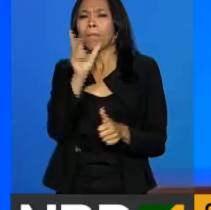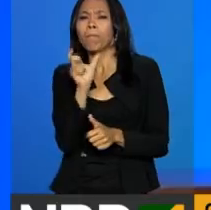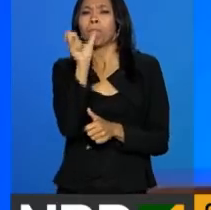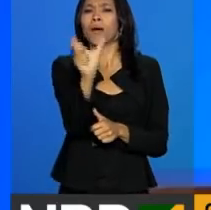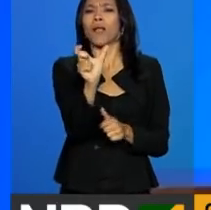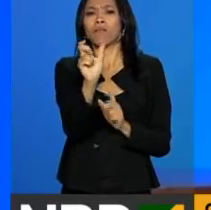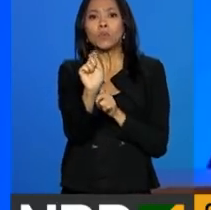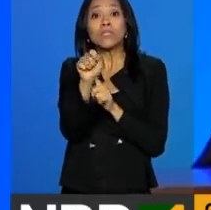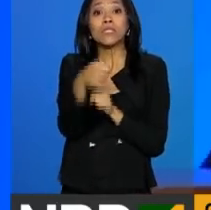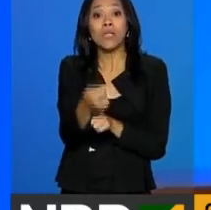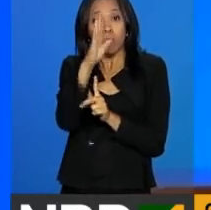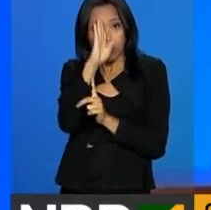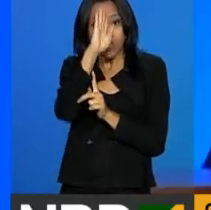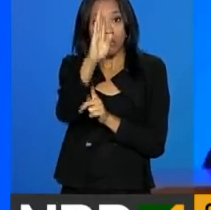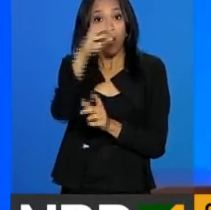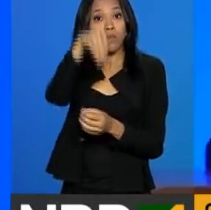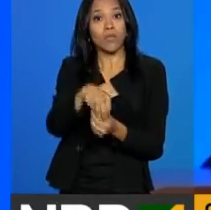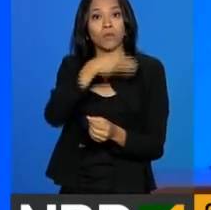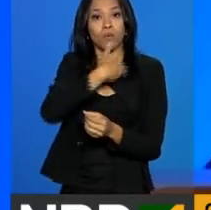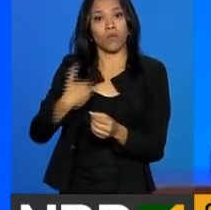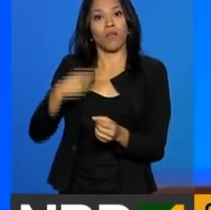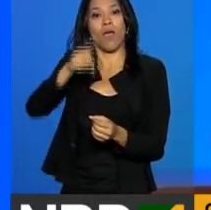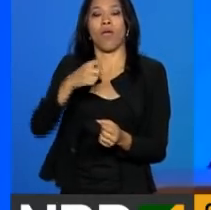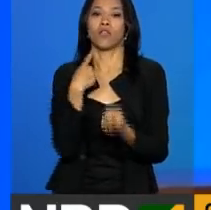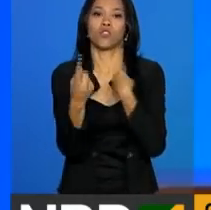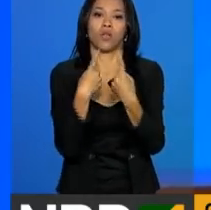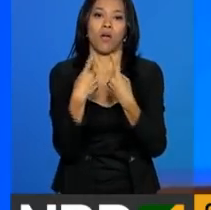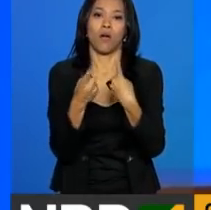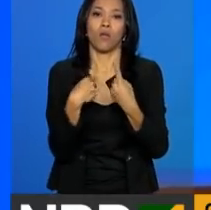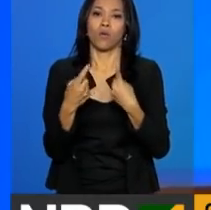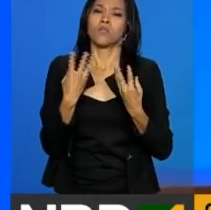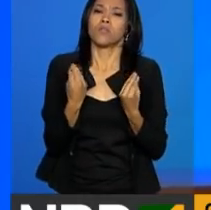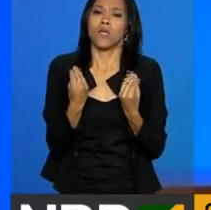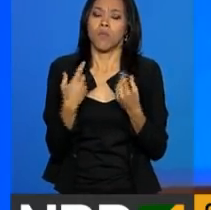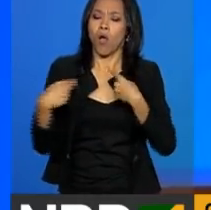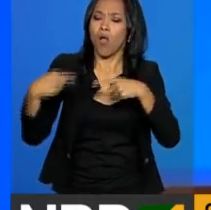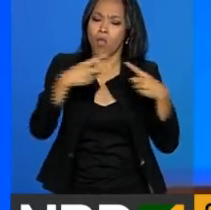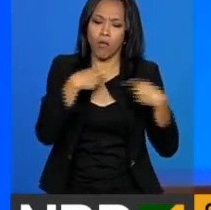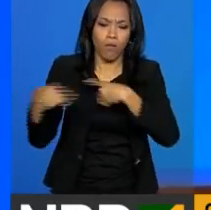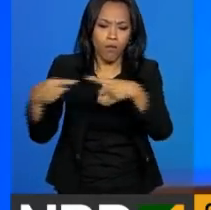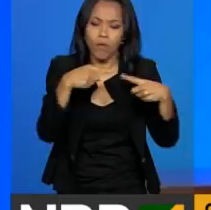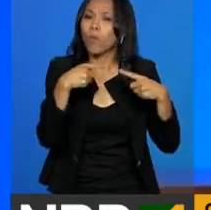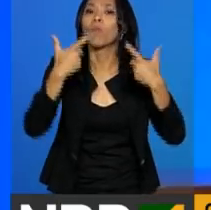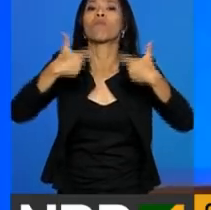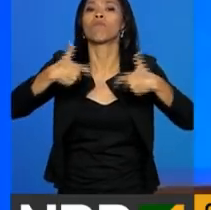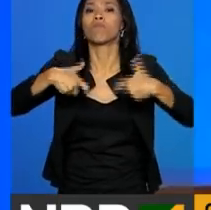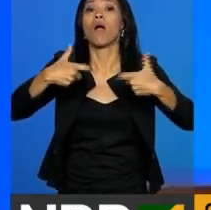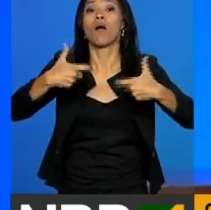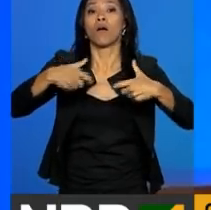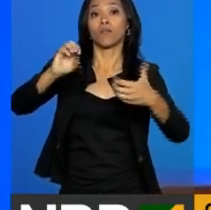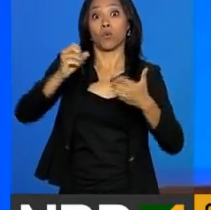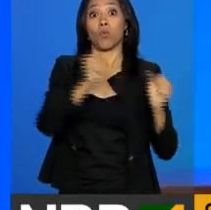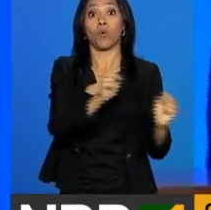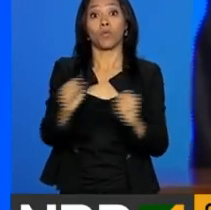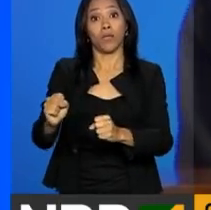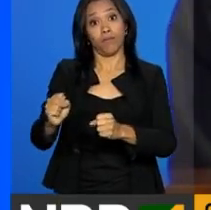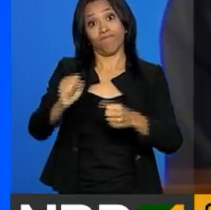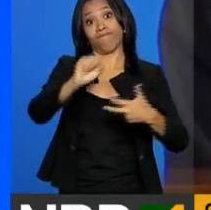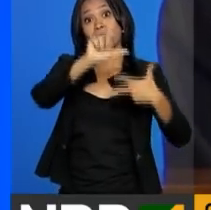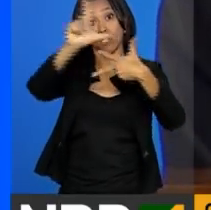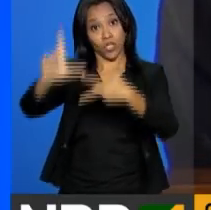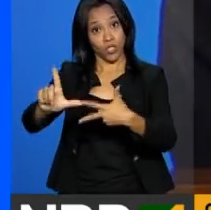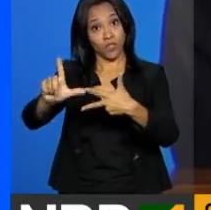palavra diálogo nós estabelecemos um diálogo muito produtivo com o poder legislativo porque o legislativo nosso governo